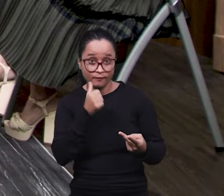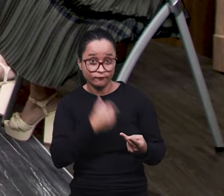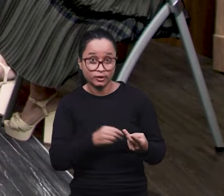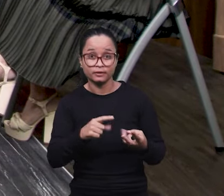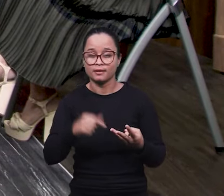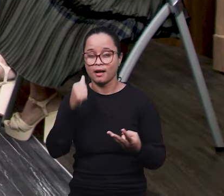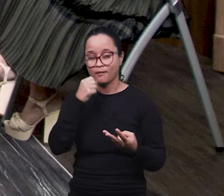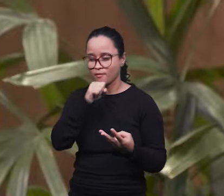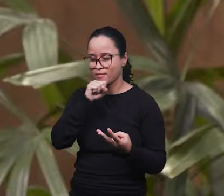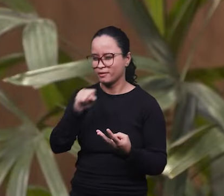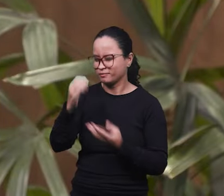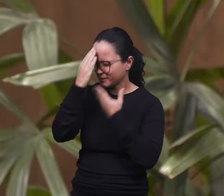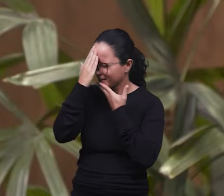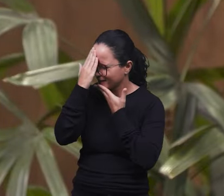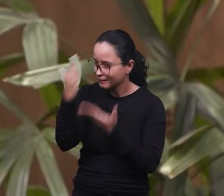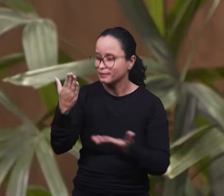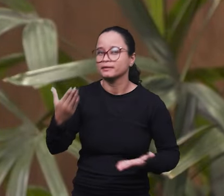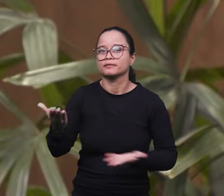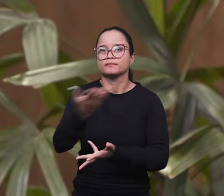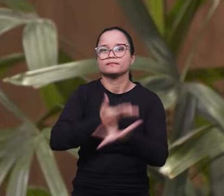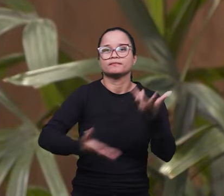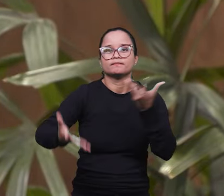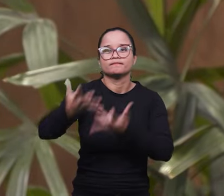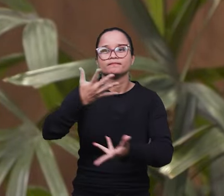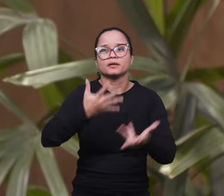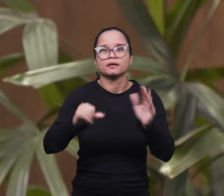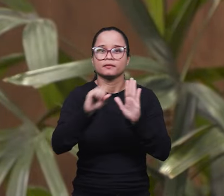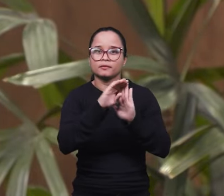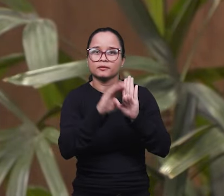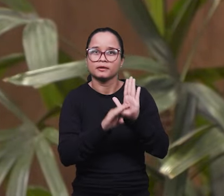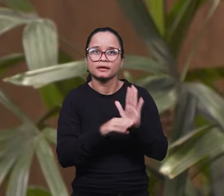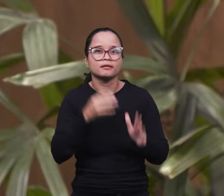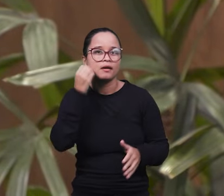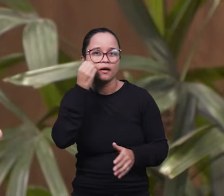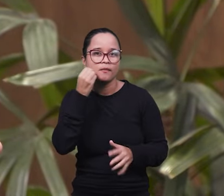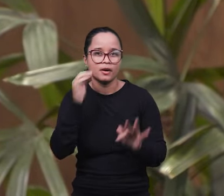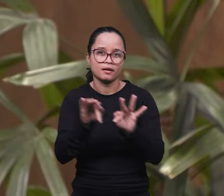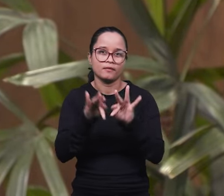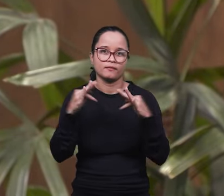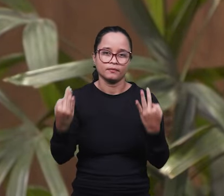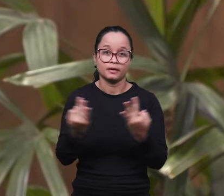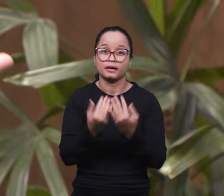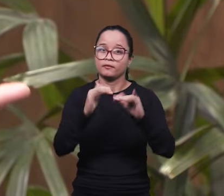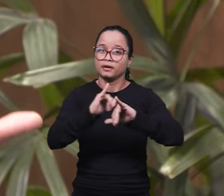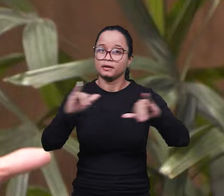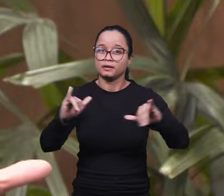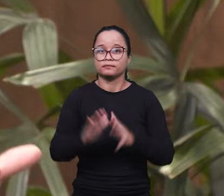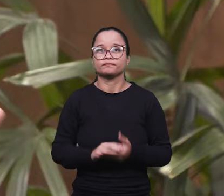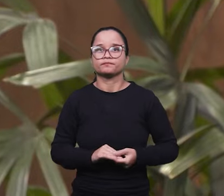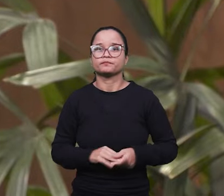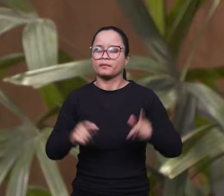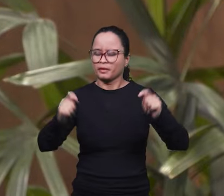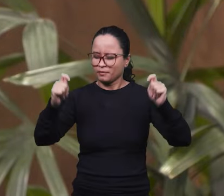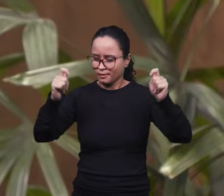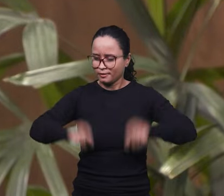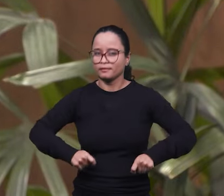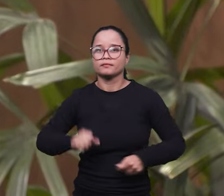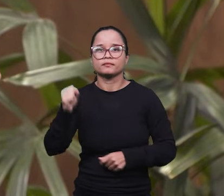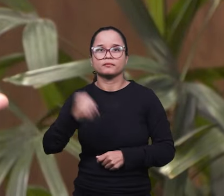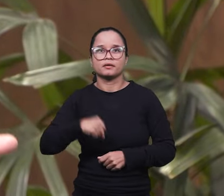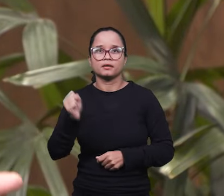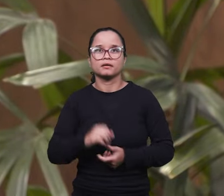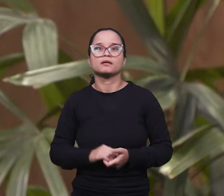no programa por compartilhar essa experiência com as famílias para dizer paraas famílias que é possível os nossos